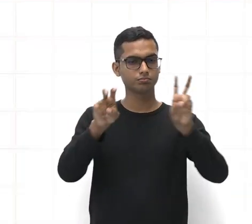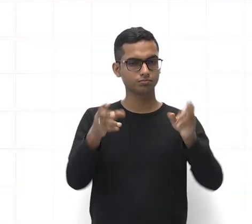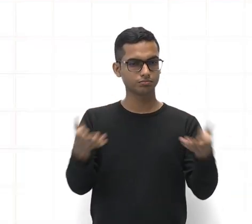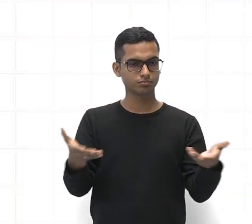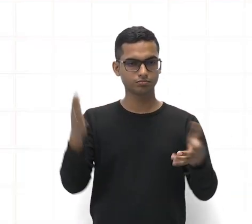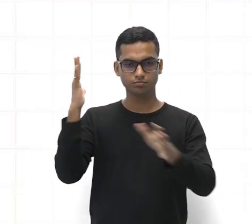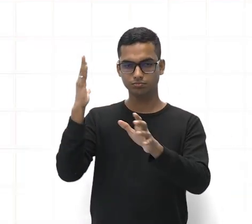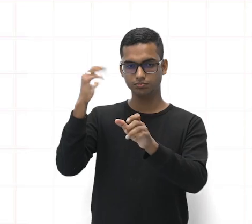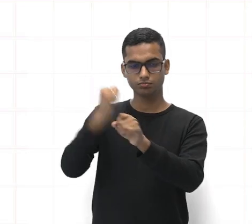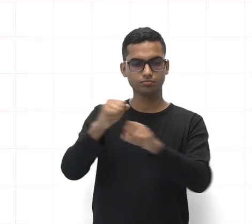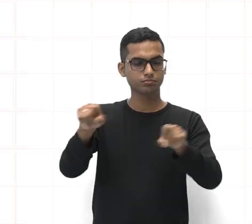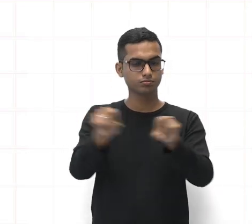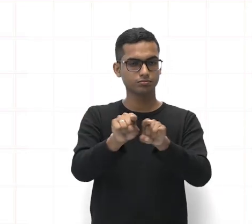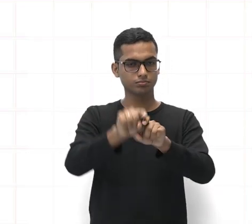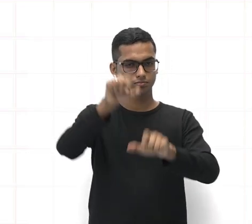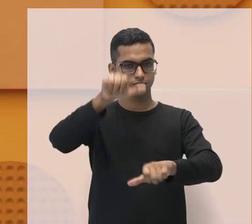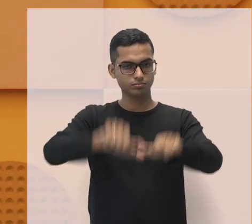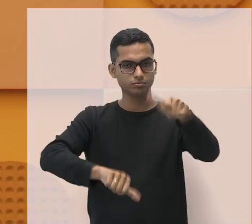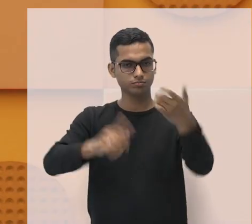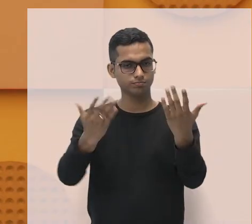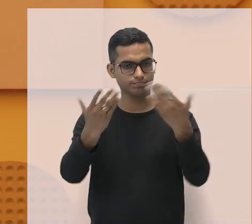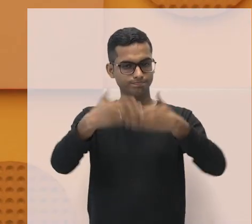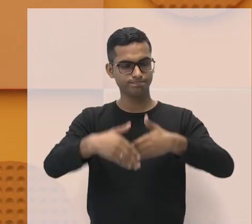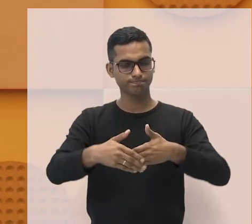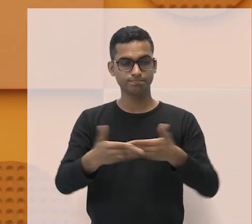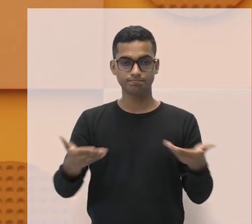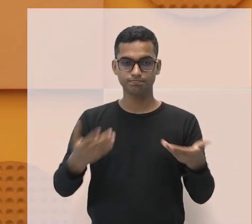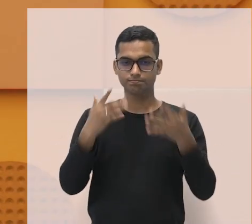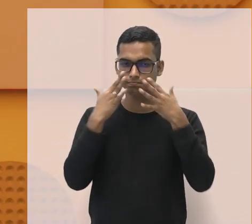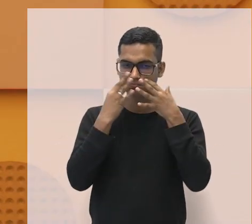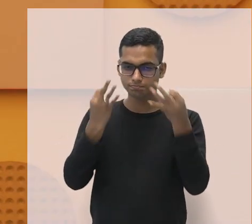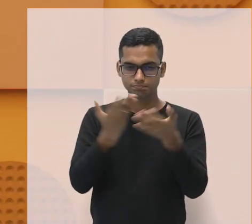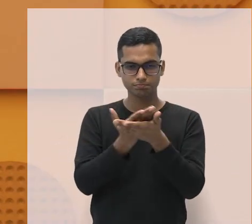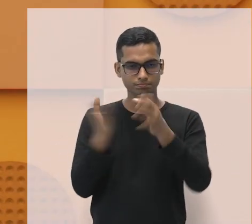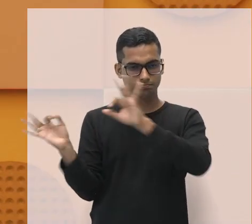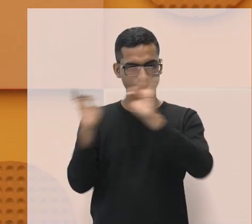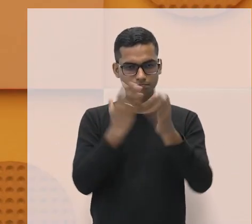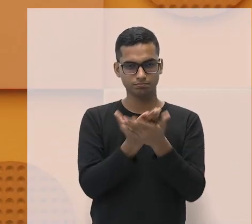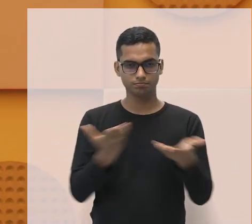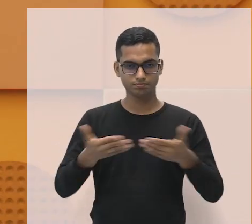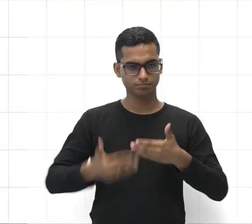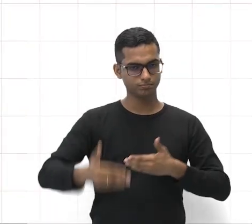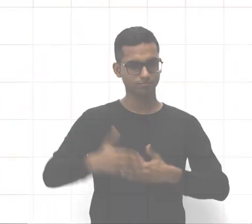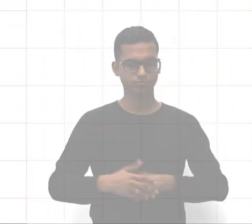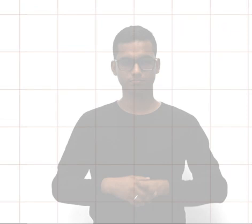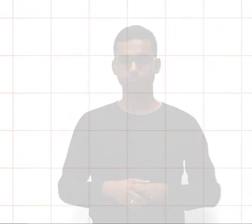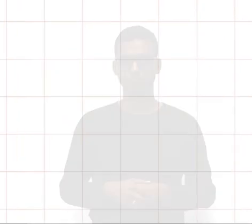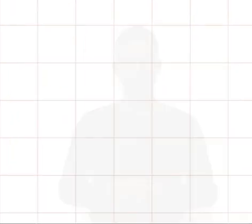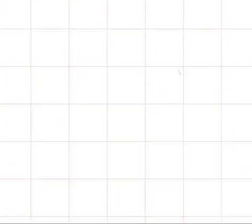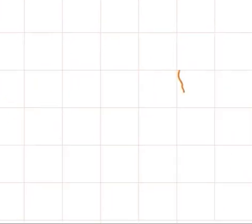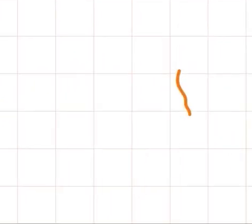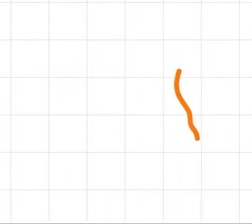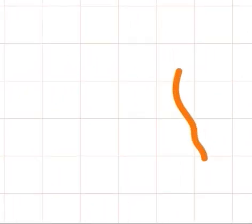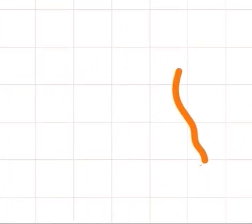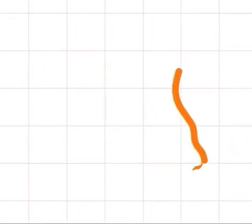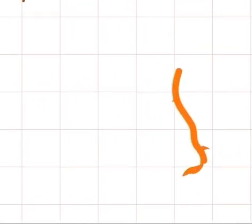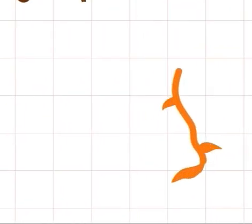teremos revisão e avaliação. Então, fiquem ligados na nossa aula.